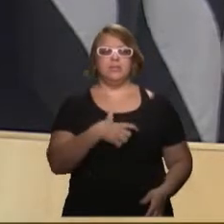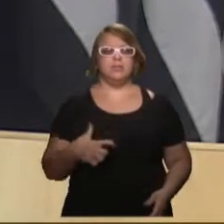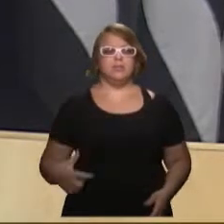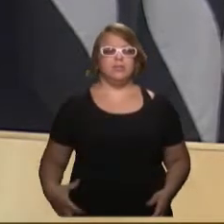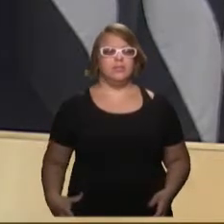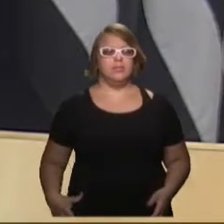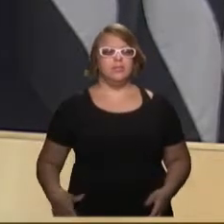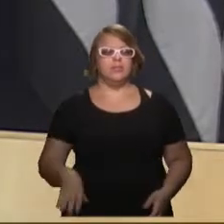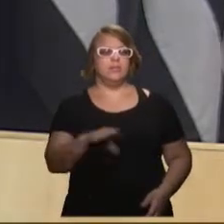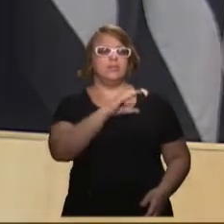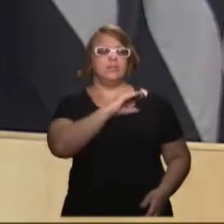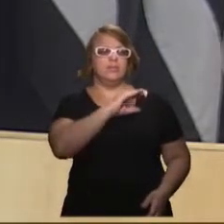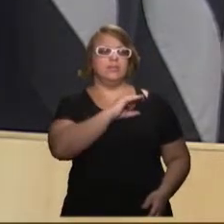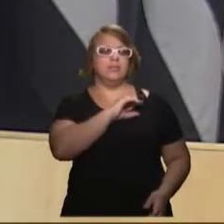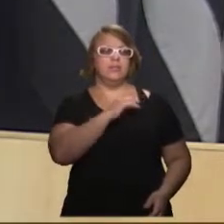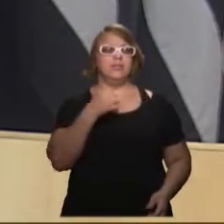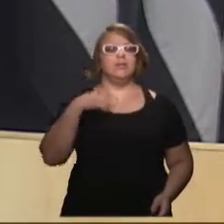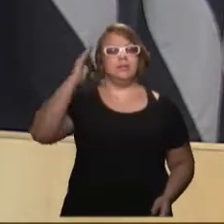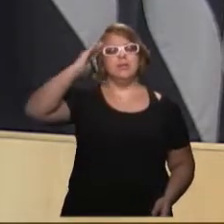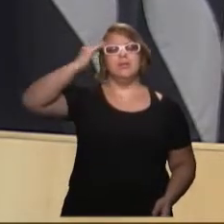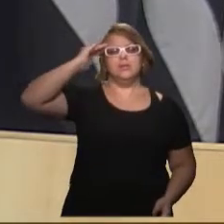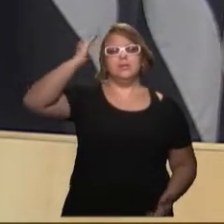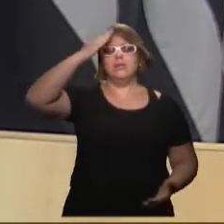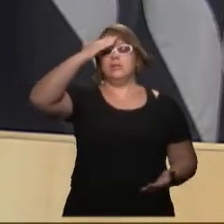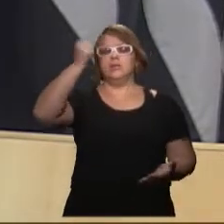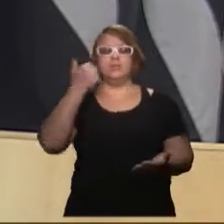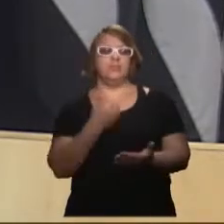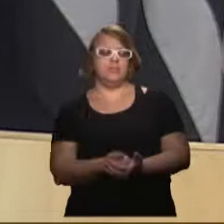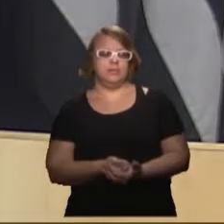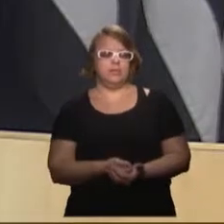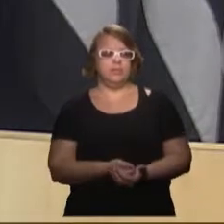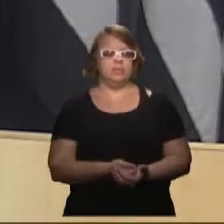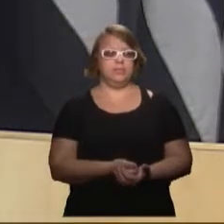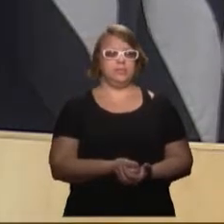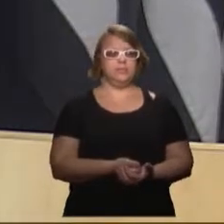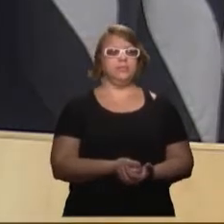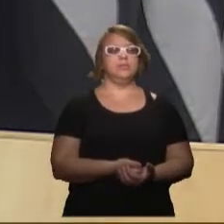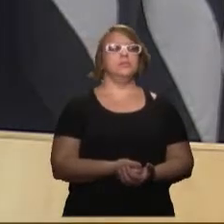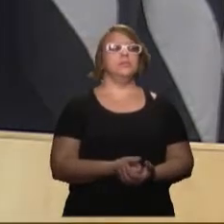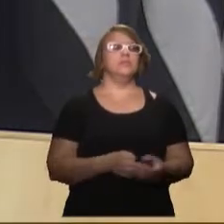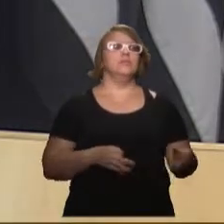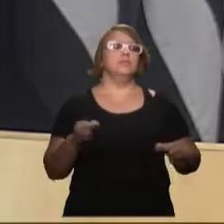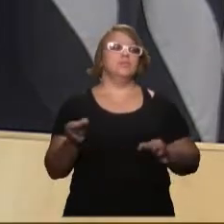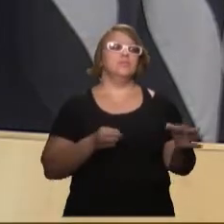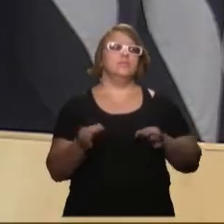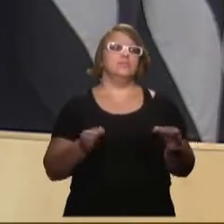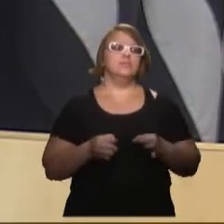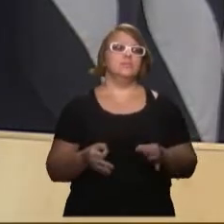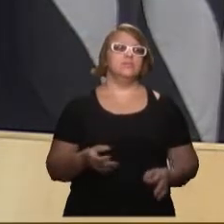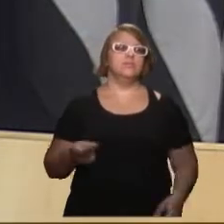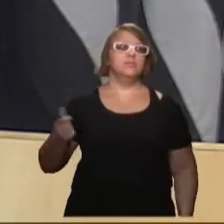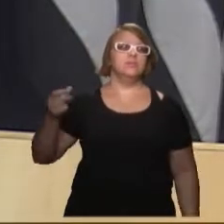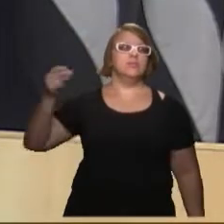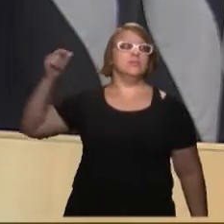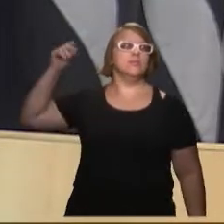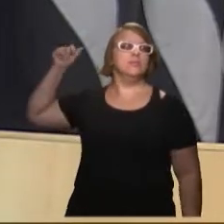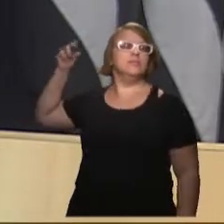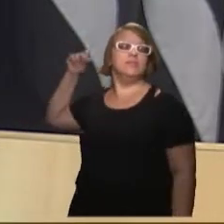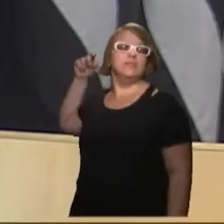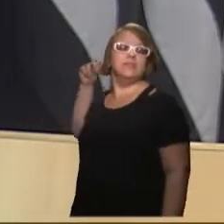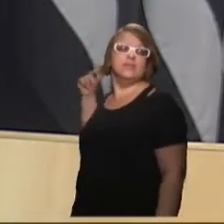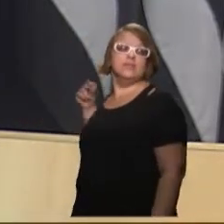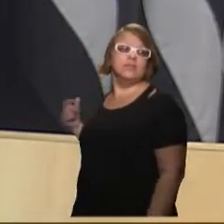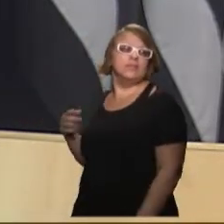preocupação do vereador e até quero frisar que não é uma coisa de agora. O projeto ele já apresentou no ano de